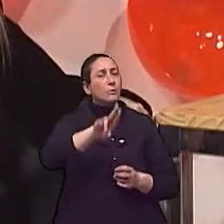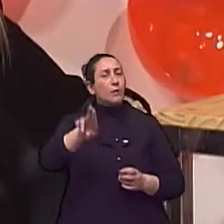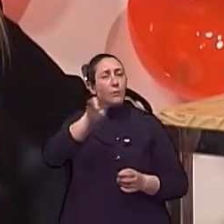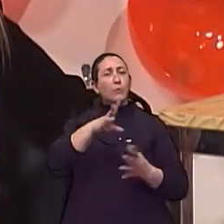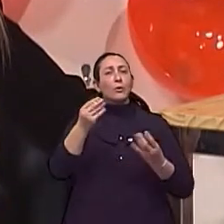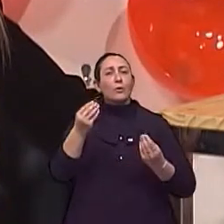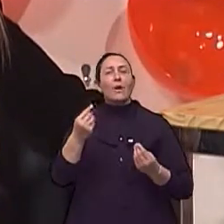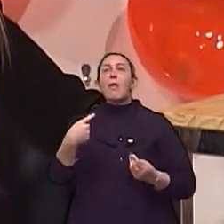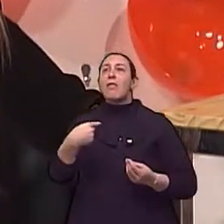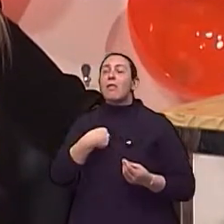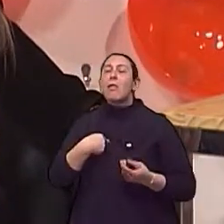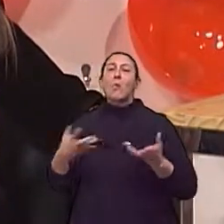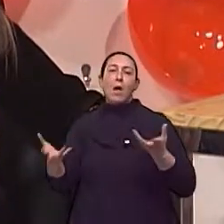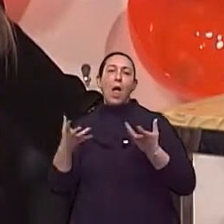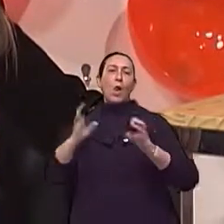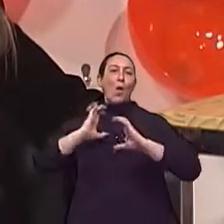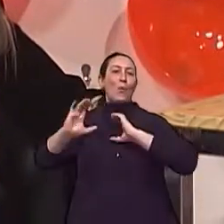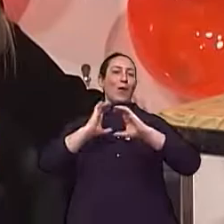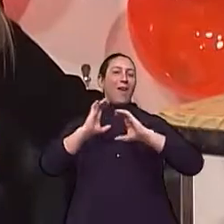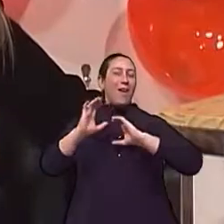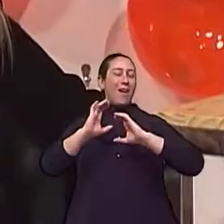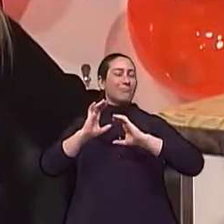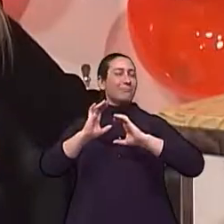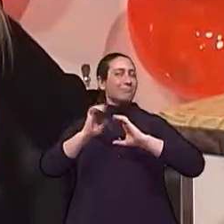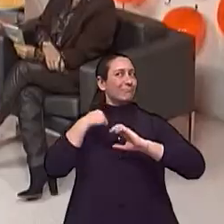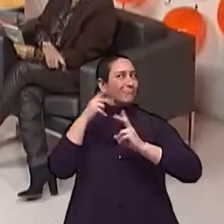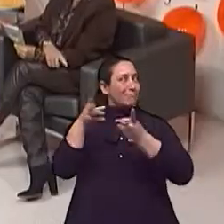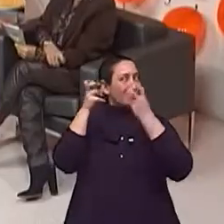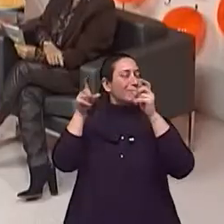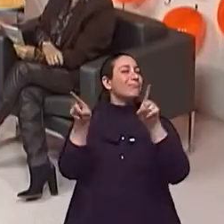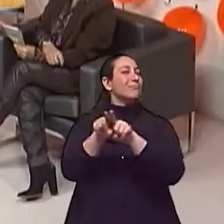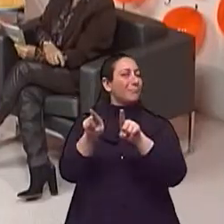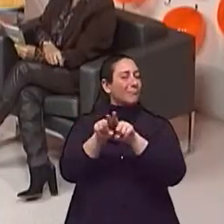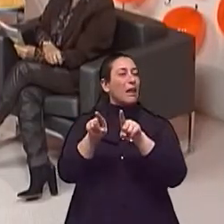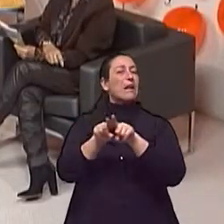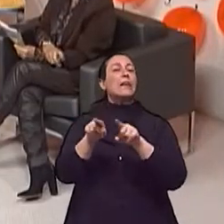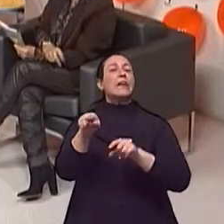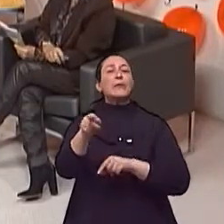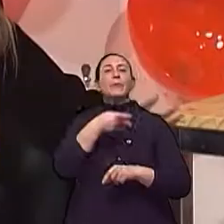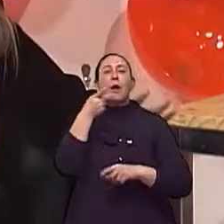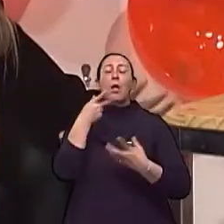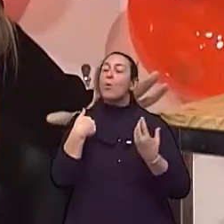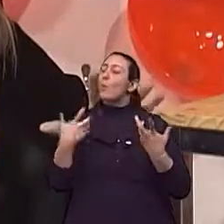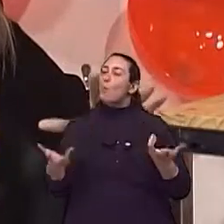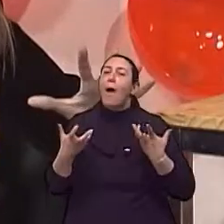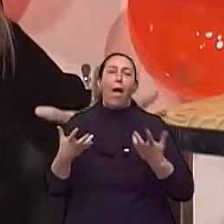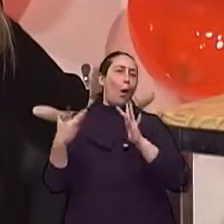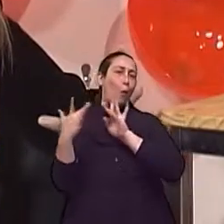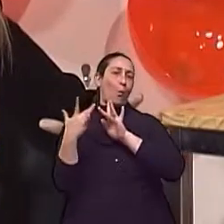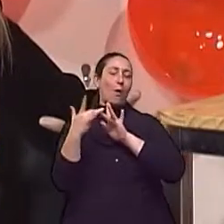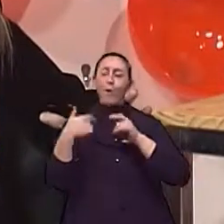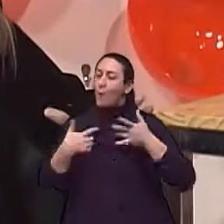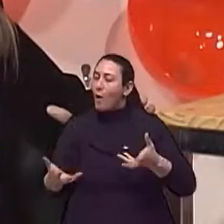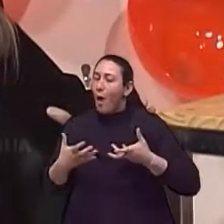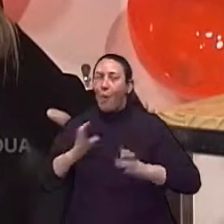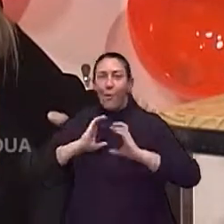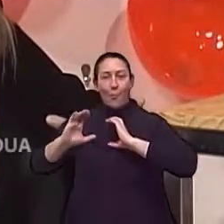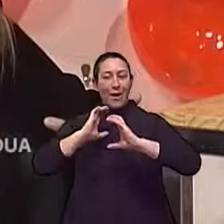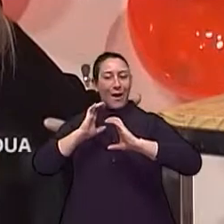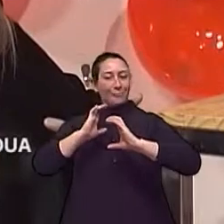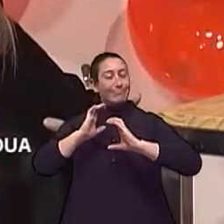termo eu quero me comunicar ah ok isso foi pontual para muitos exatamente então Eh essa questão da